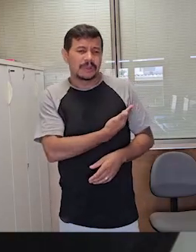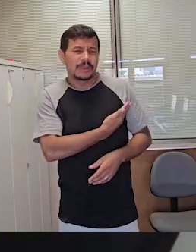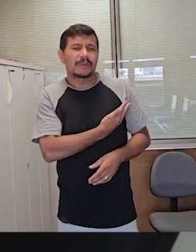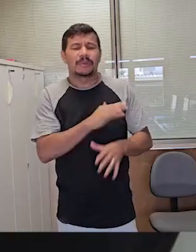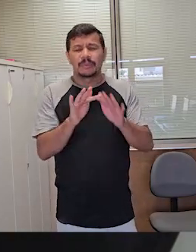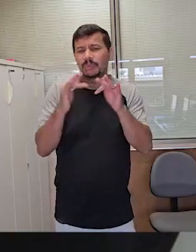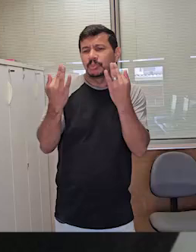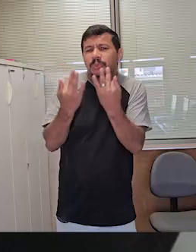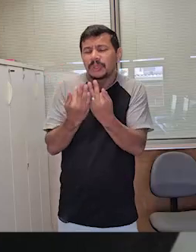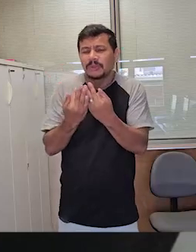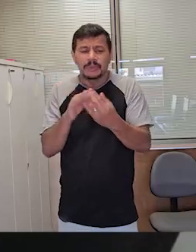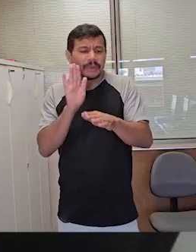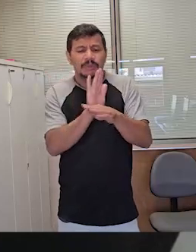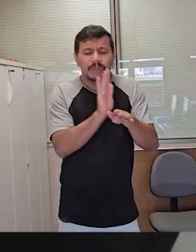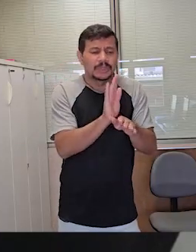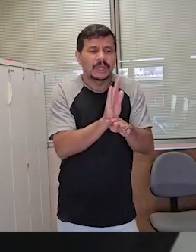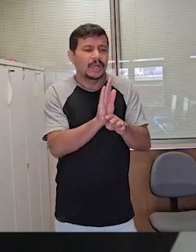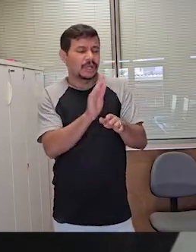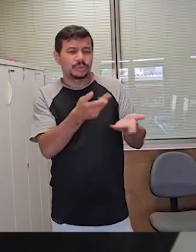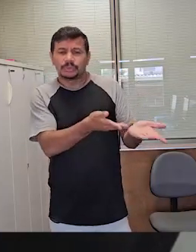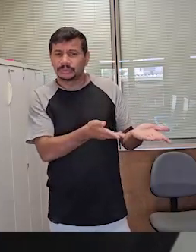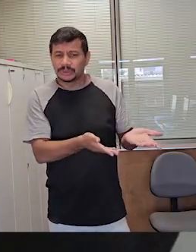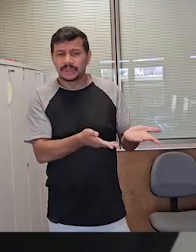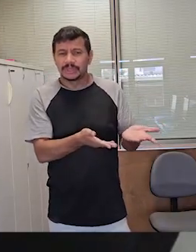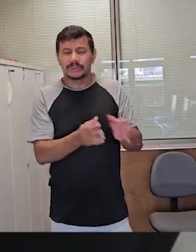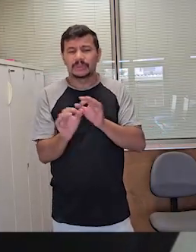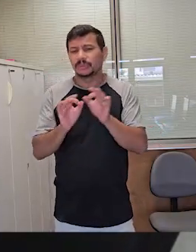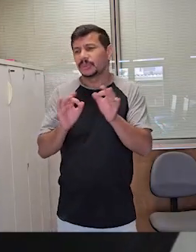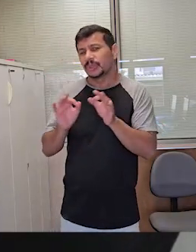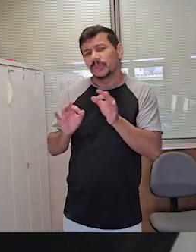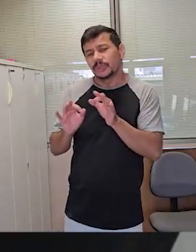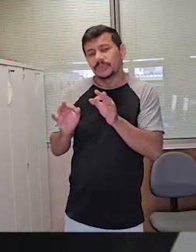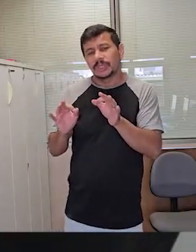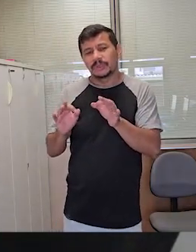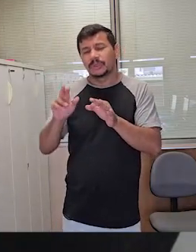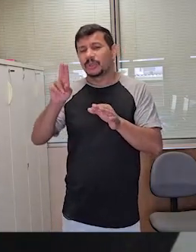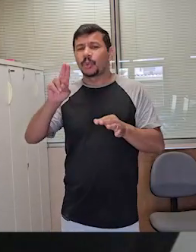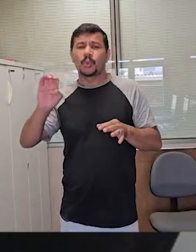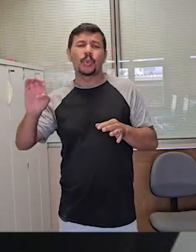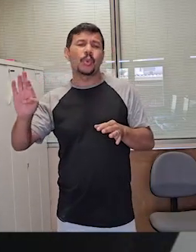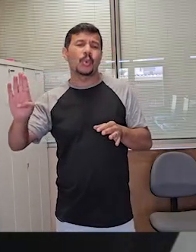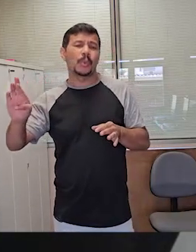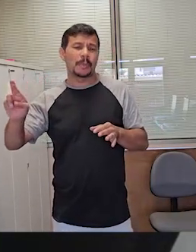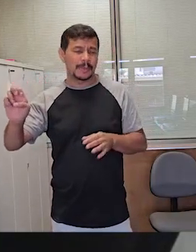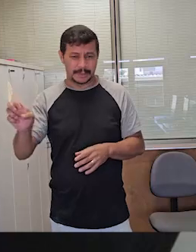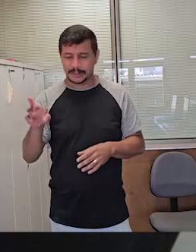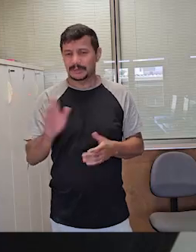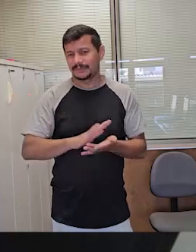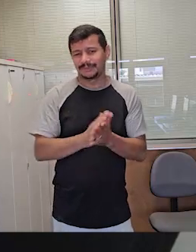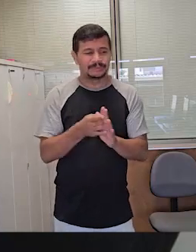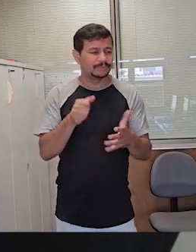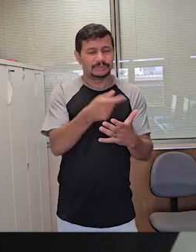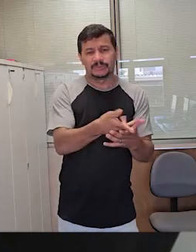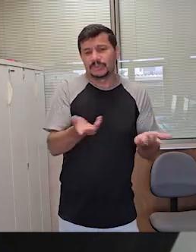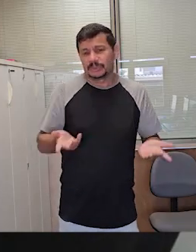família, certo? Para fazer aquilo que o Uber, o que o empreendedorismo não lhe dá de garantia. Né? Como eu